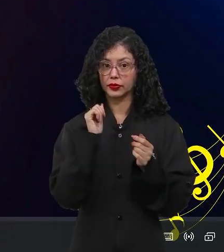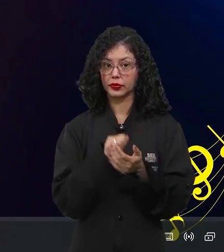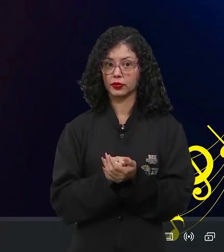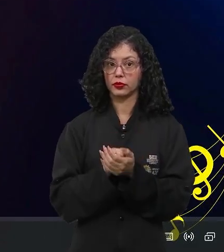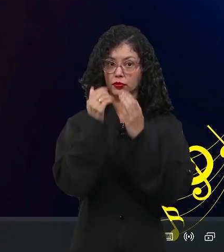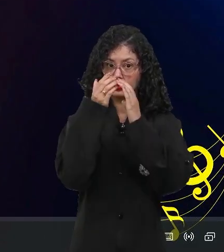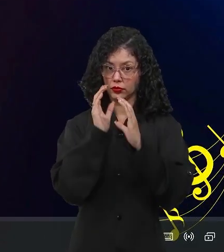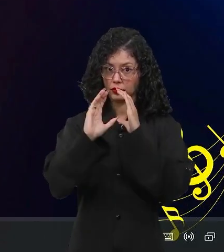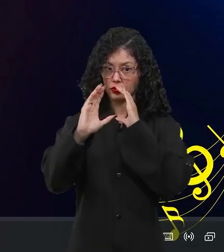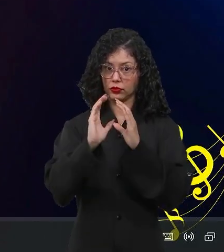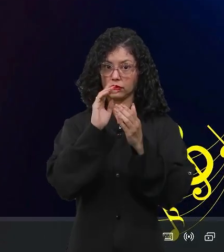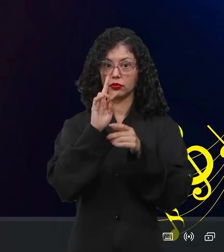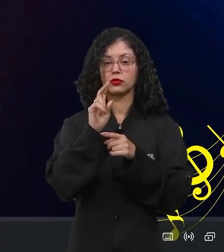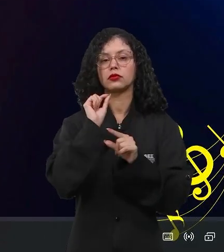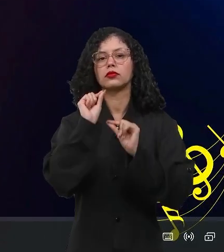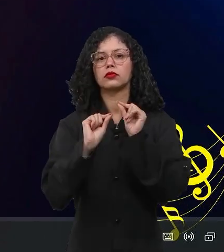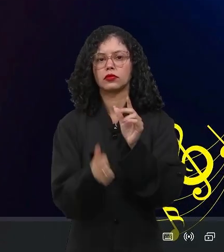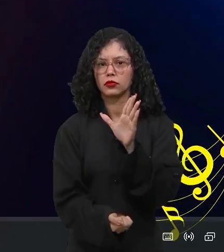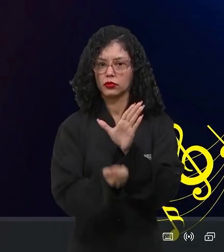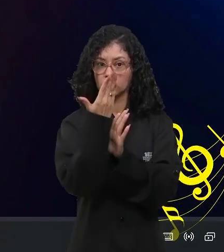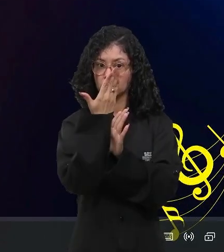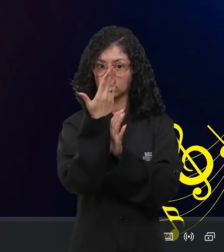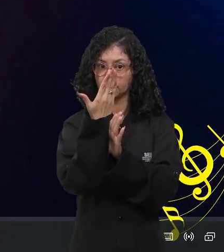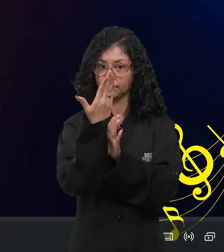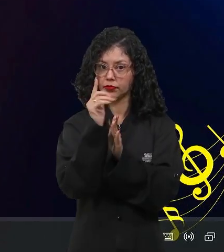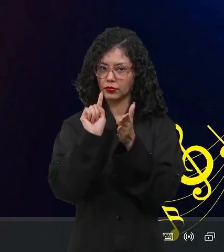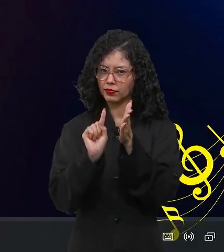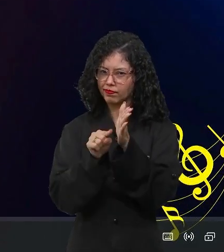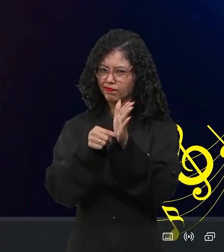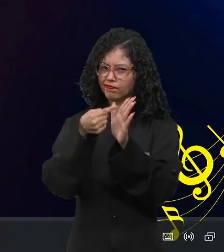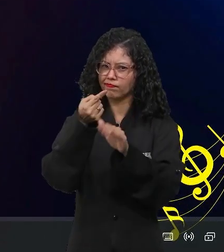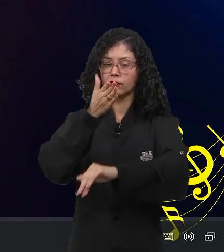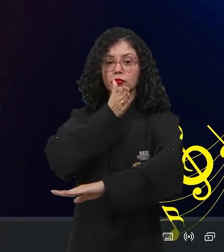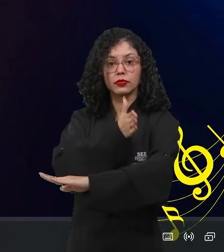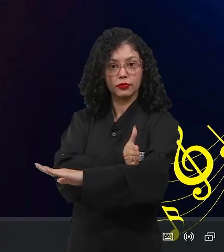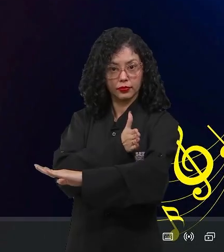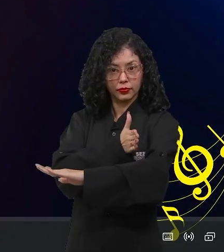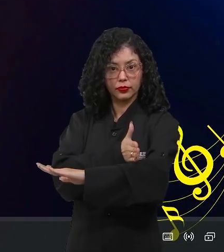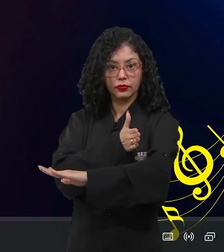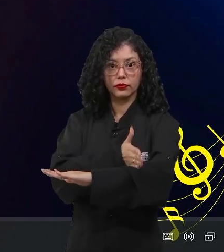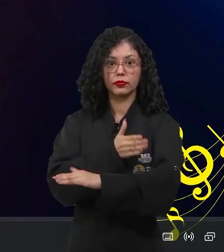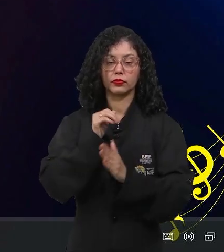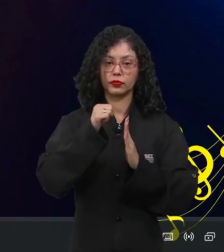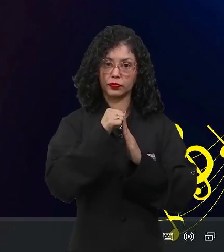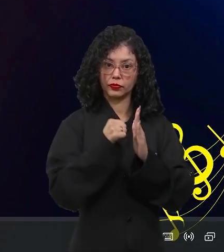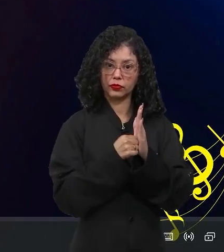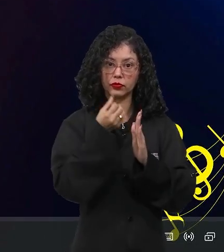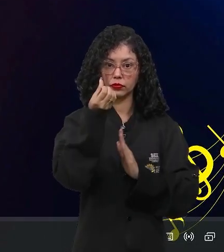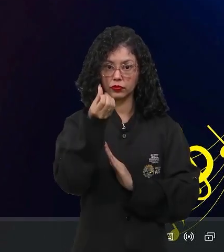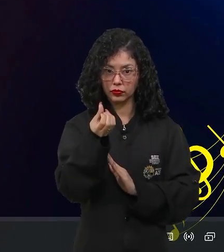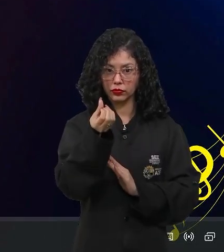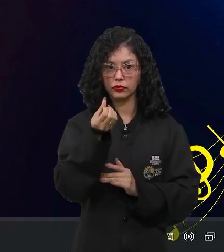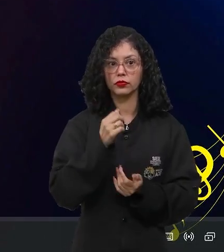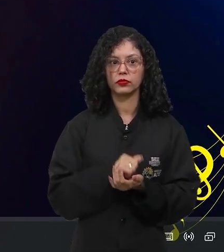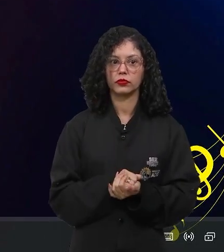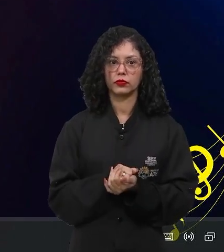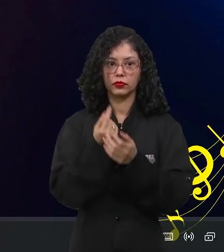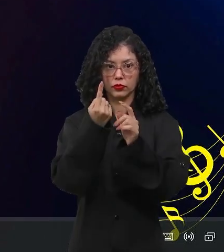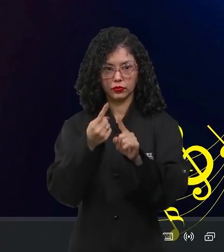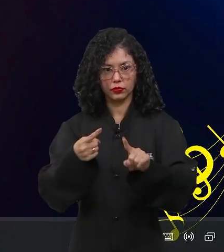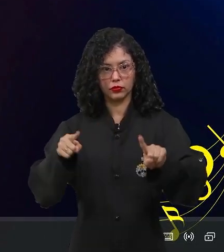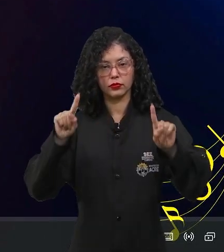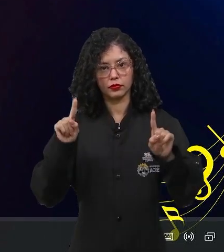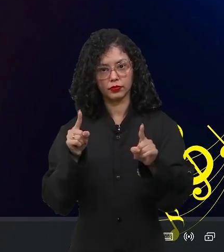pelo canto-chão, que ele surgiu nos primórdios da Idade Média, por volta do século VI, como a